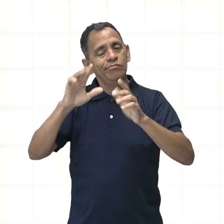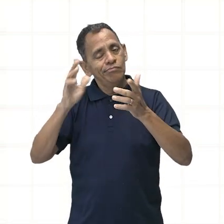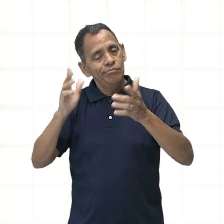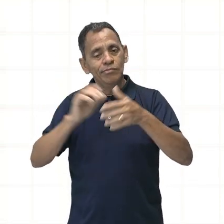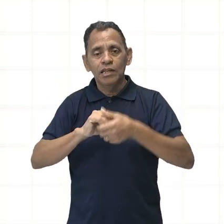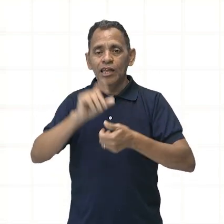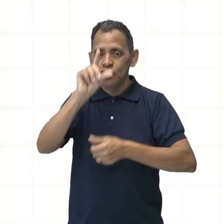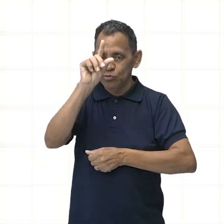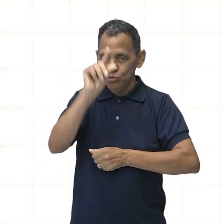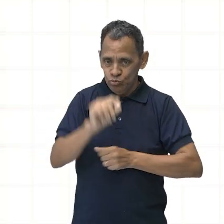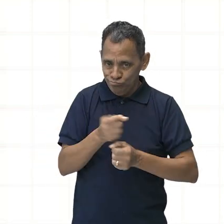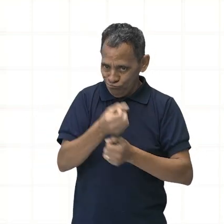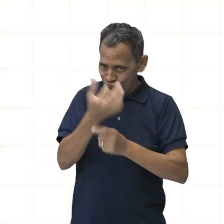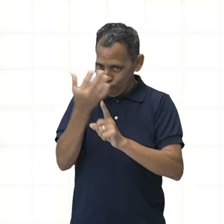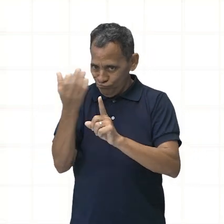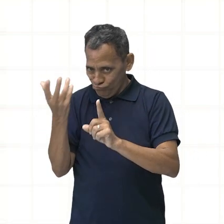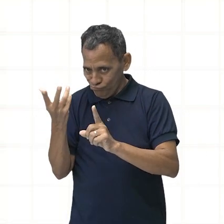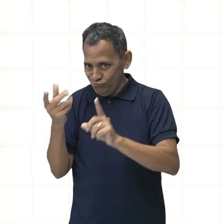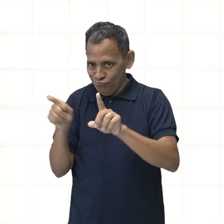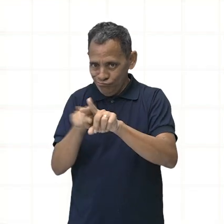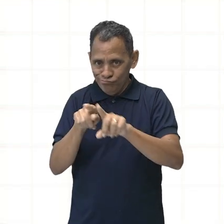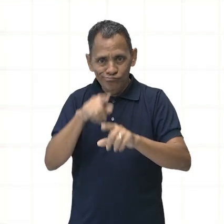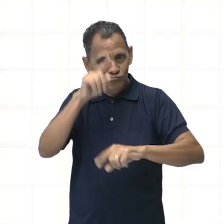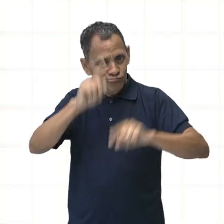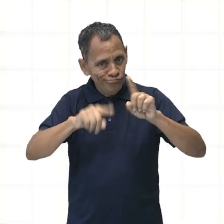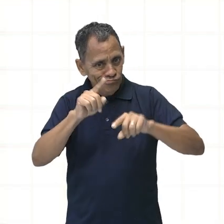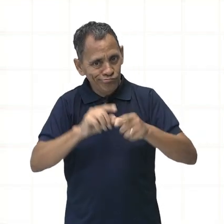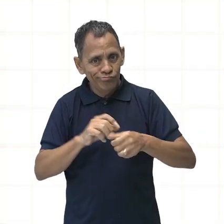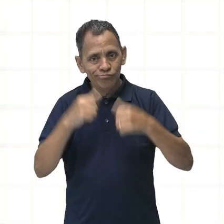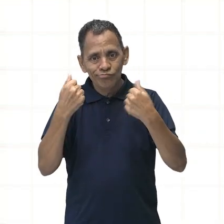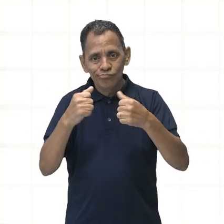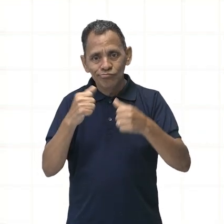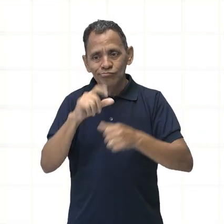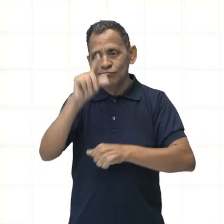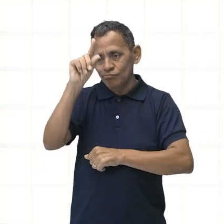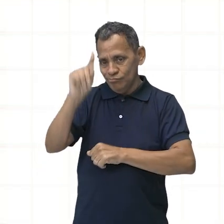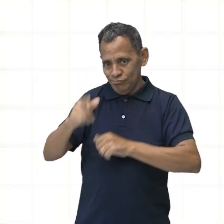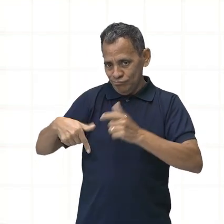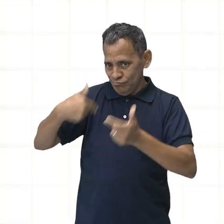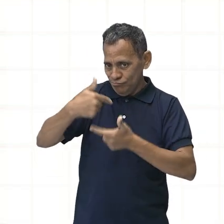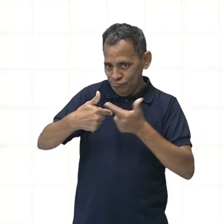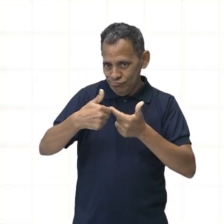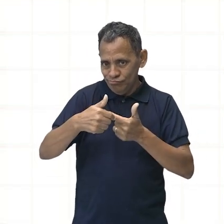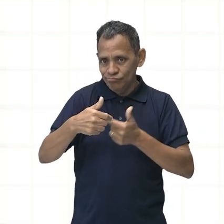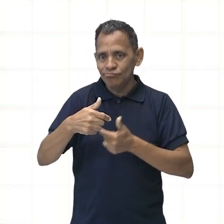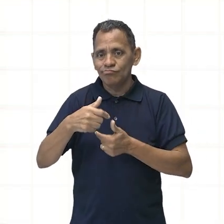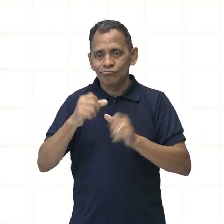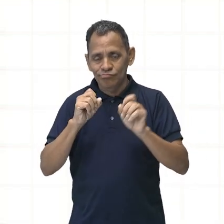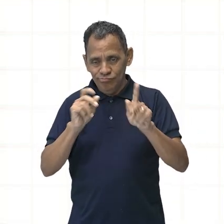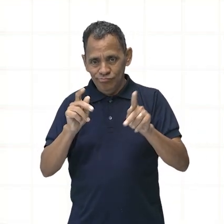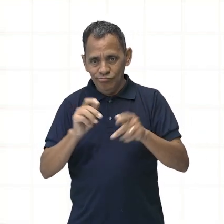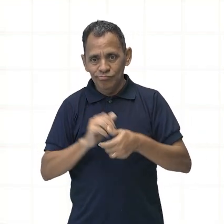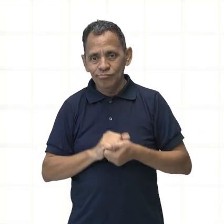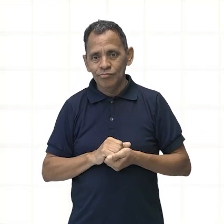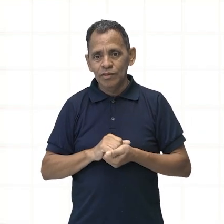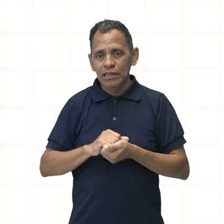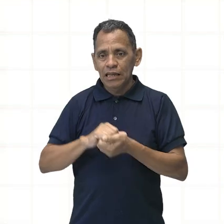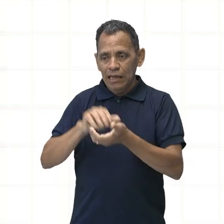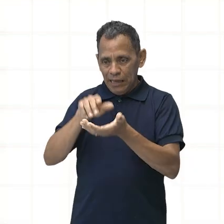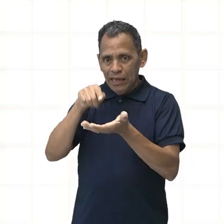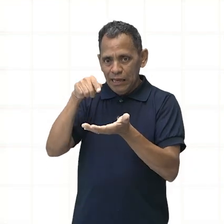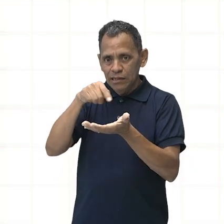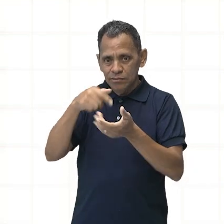Se ela diminui a quantidade de produtos fabricados, ela vai precisar de menos trabalhador. Se ela não está precisando de trabalhador, ela vai mandar esse